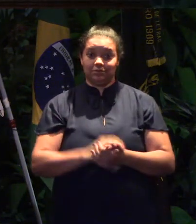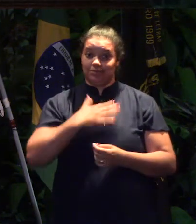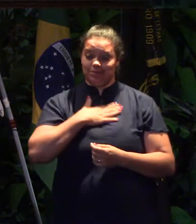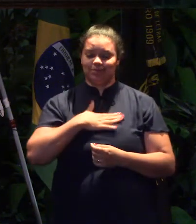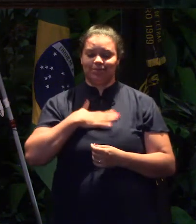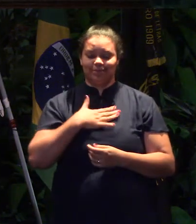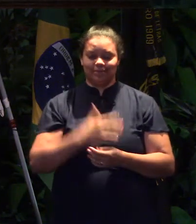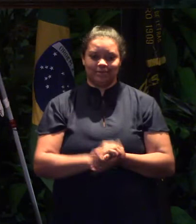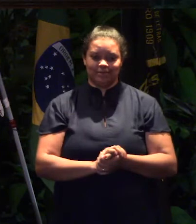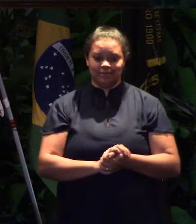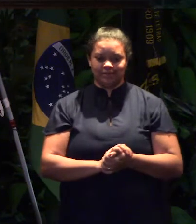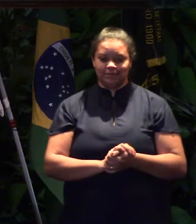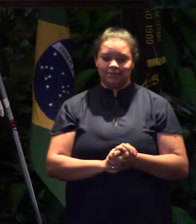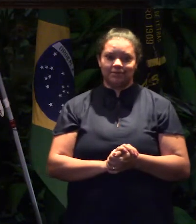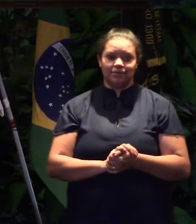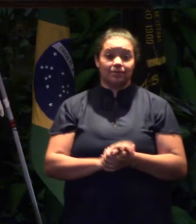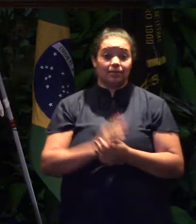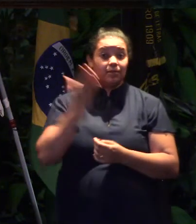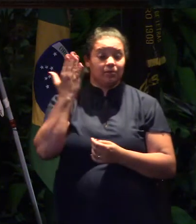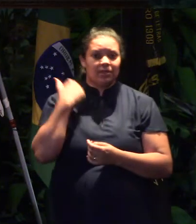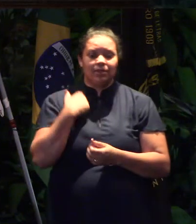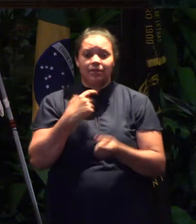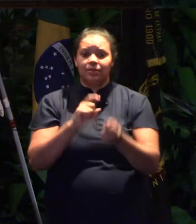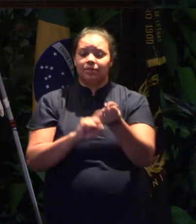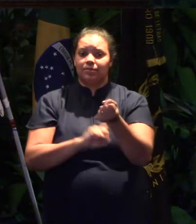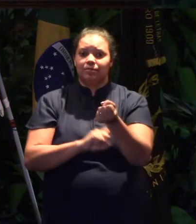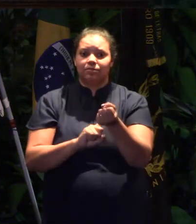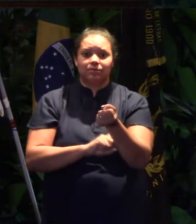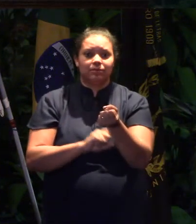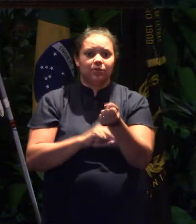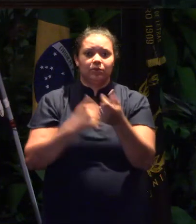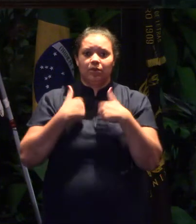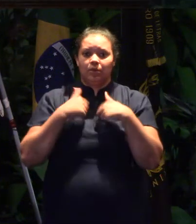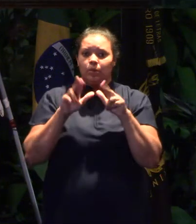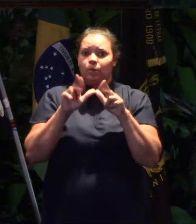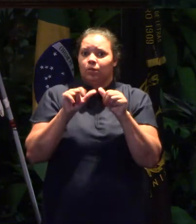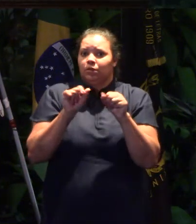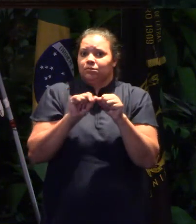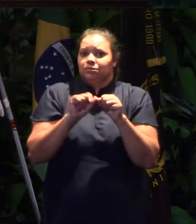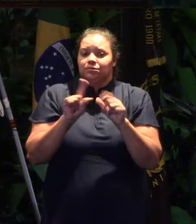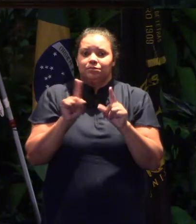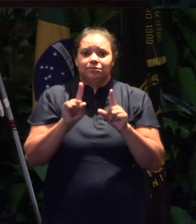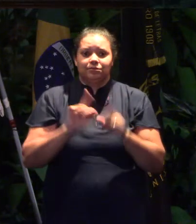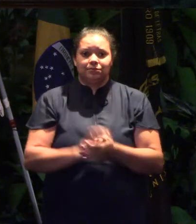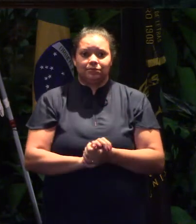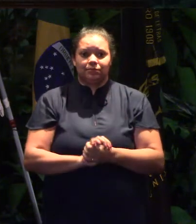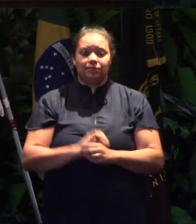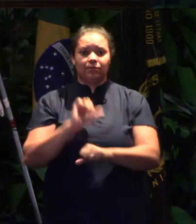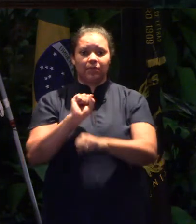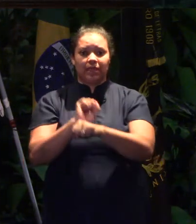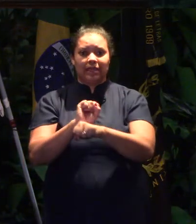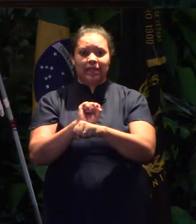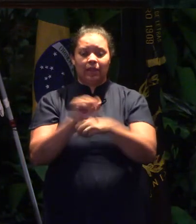termo. Não vou negar que eu estava bastante nervoso. Afinal, eu nunca tinha feito aquilo. Parado diante